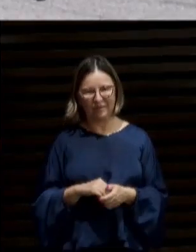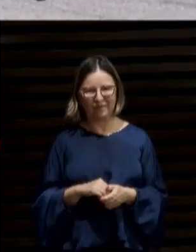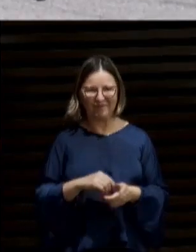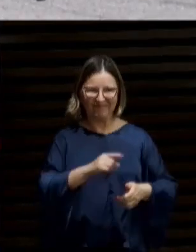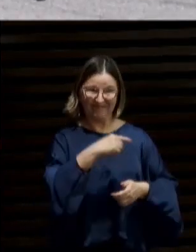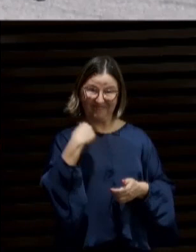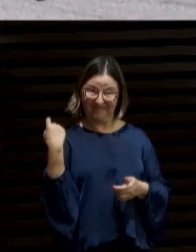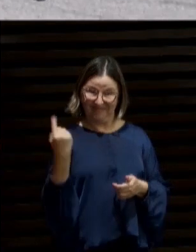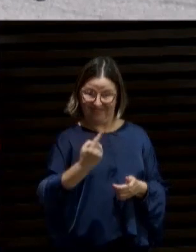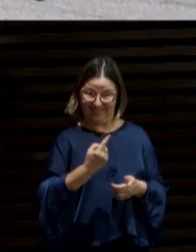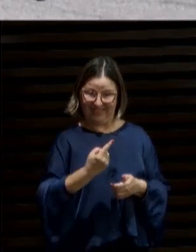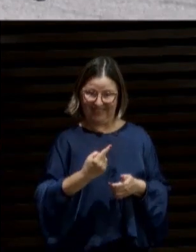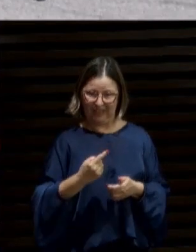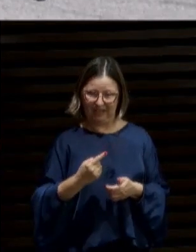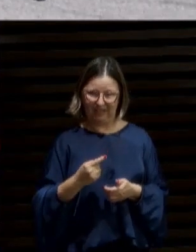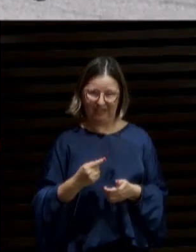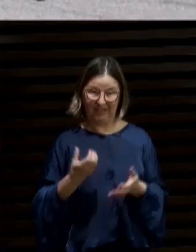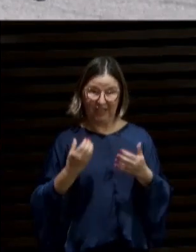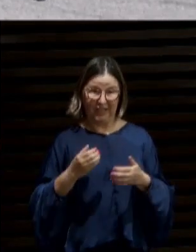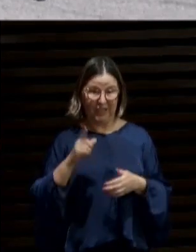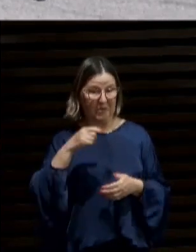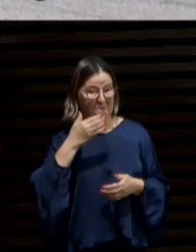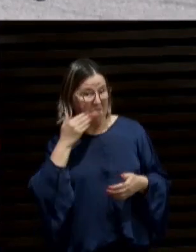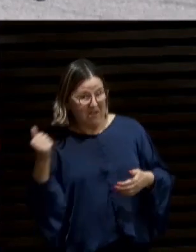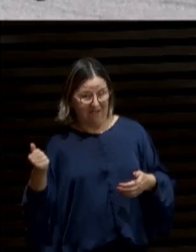Nós somos competidores.